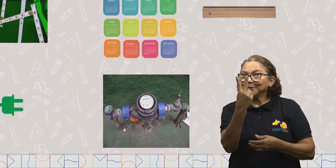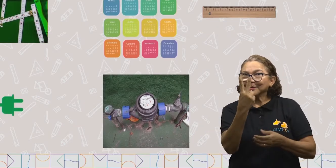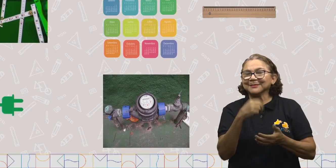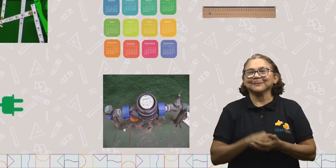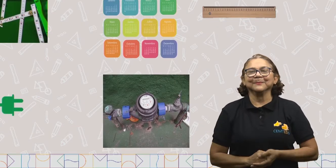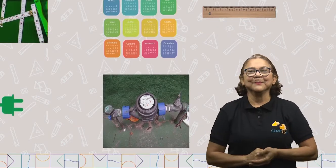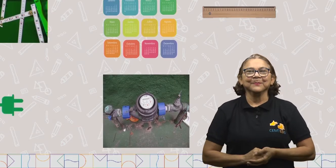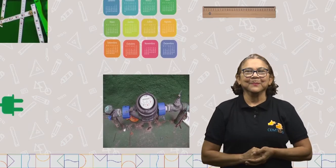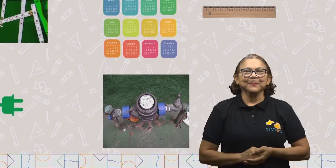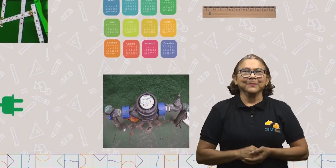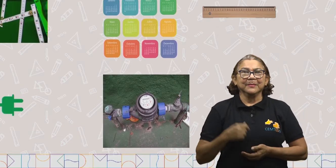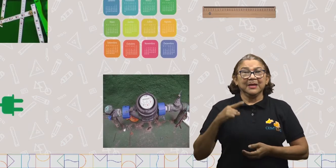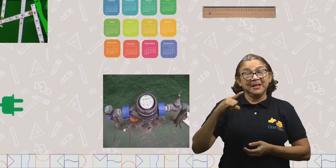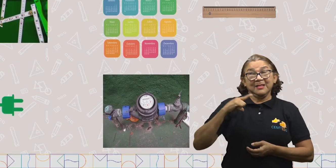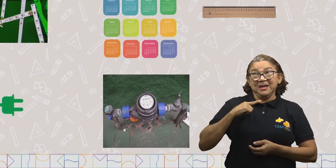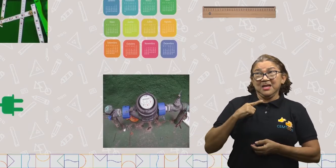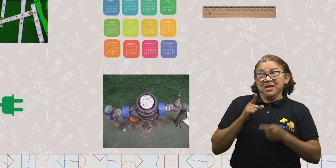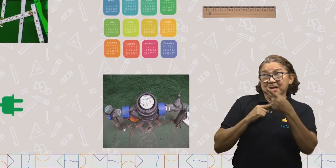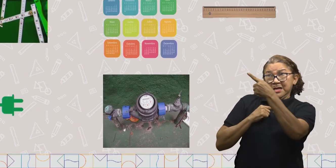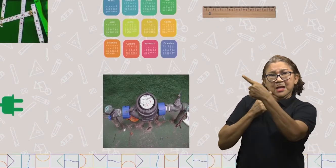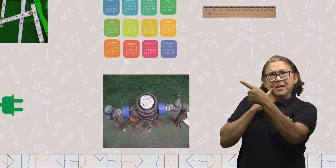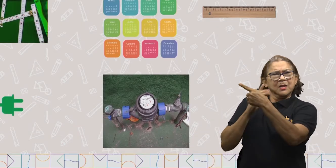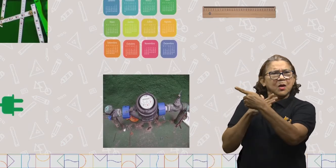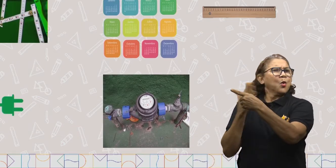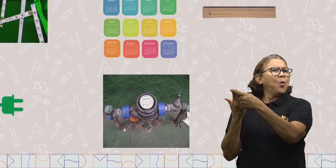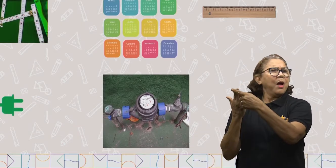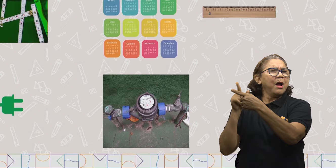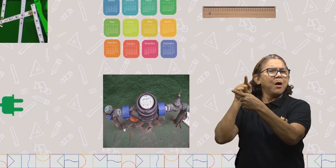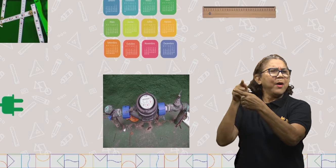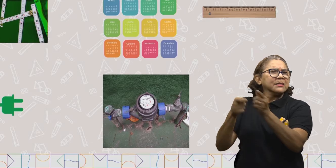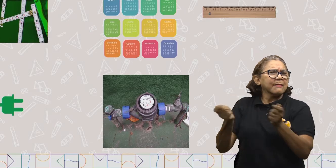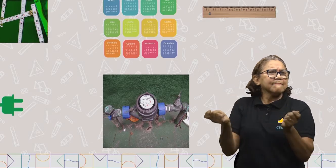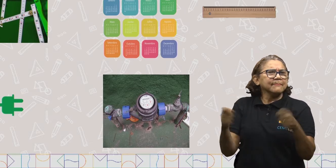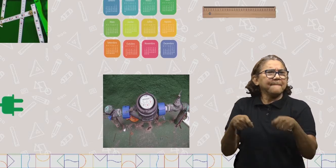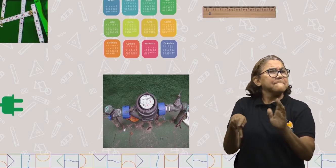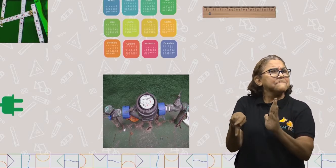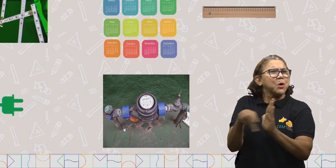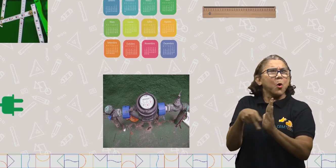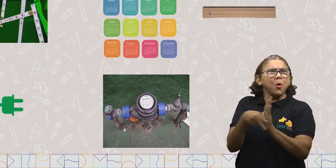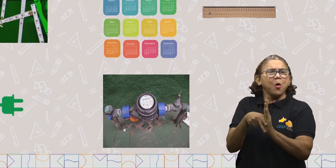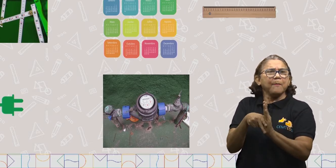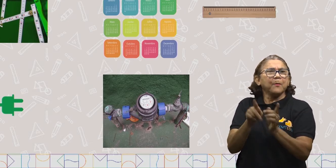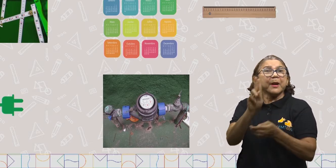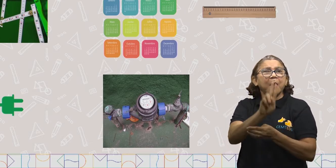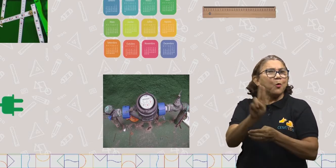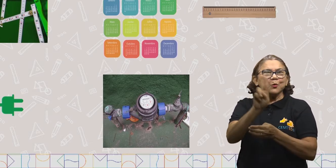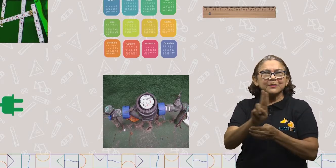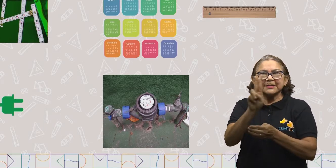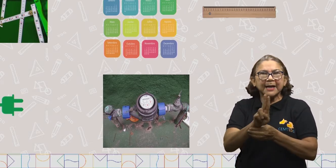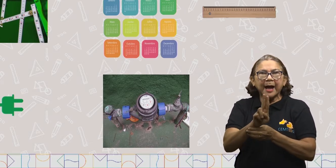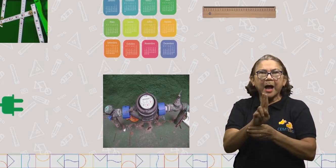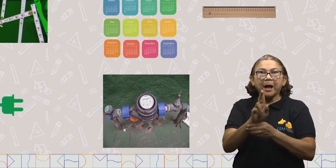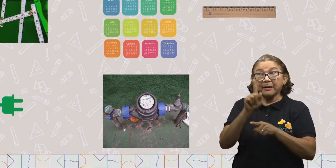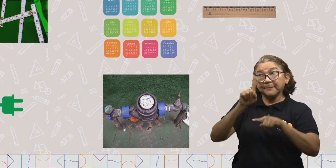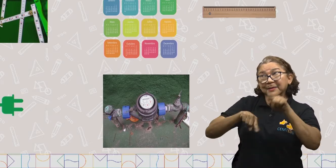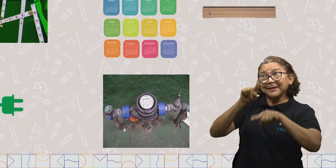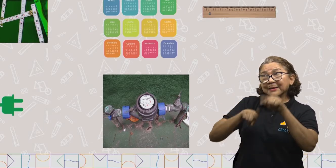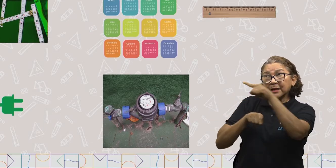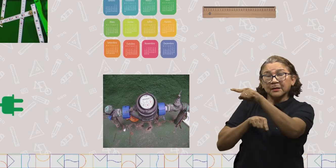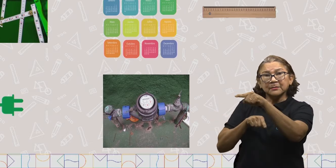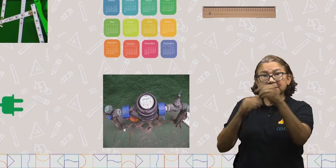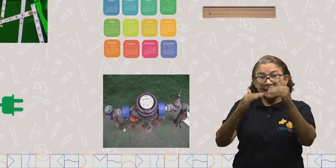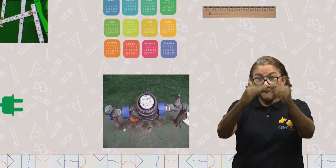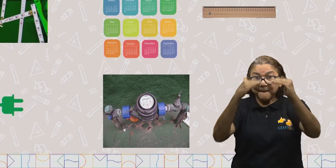atividade número 2. Nós temos aí: qual a grandeza de medida mais apropriada para usarmos os